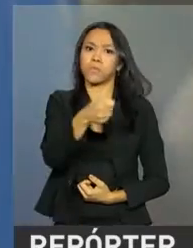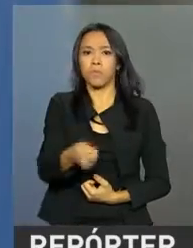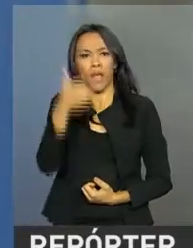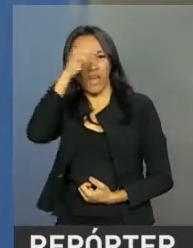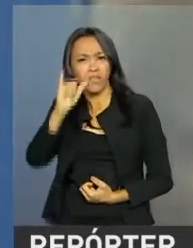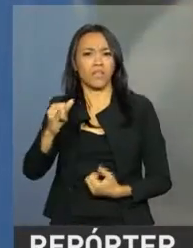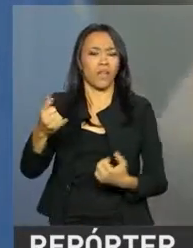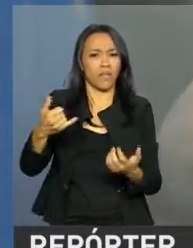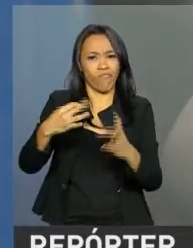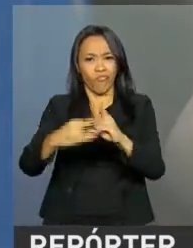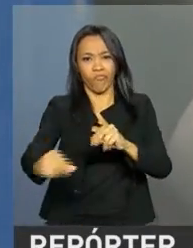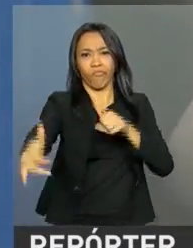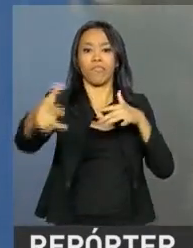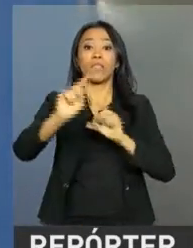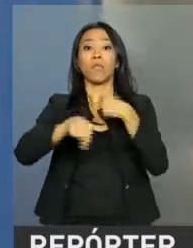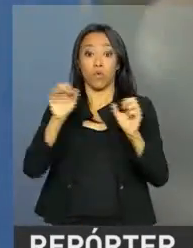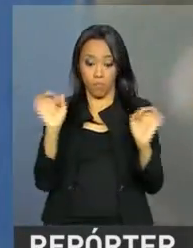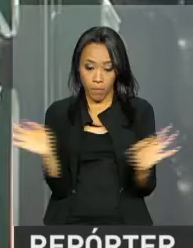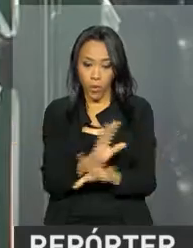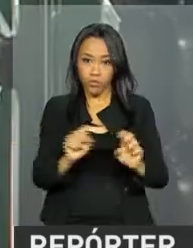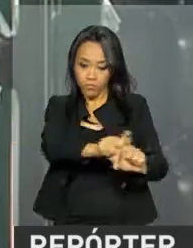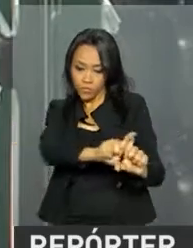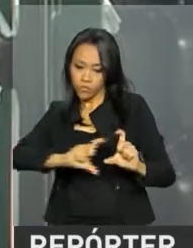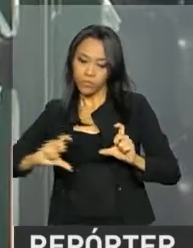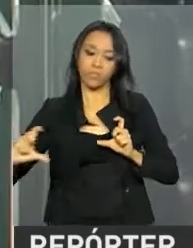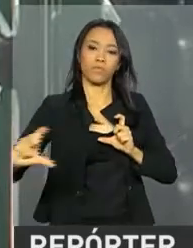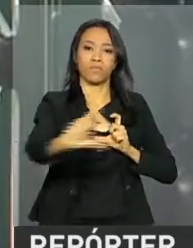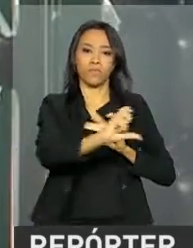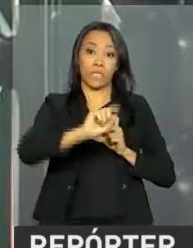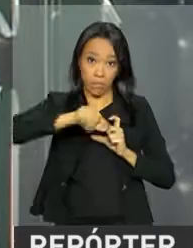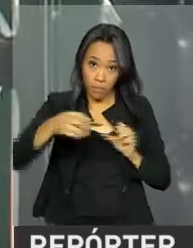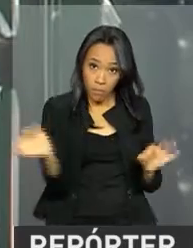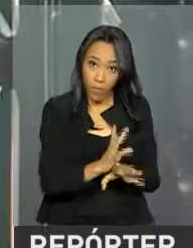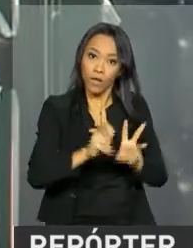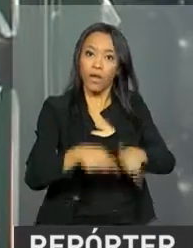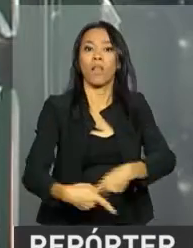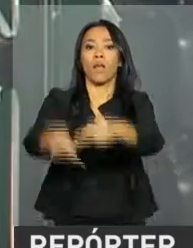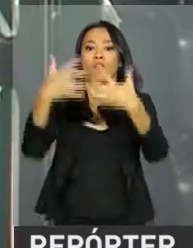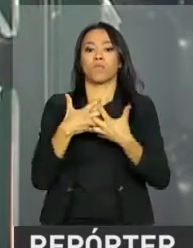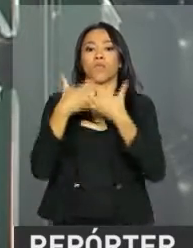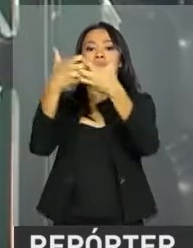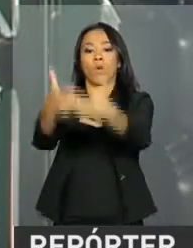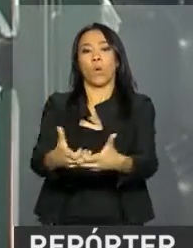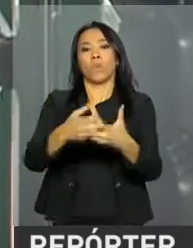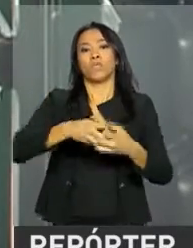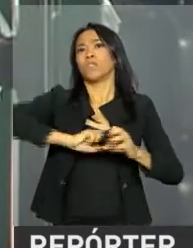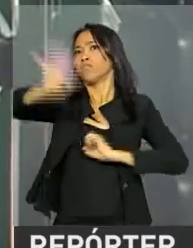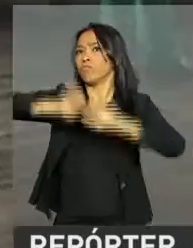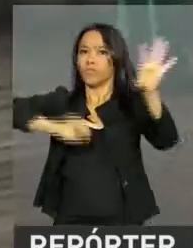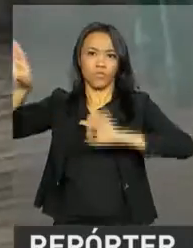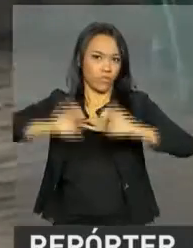por fim me recebem etiqueta e lacre e só então vão para os caminhões e são distribuídos para as